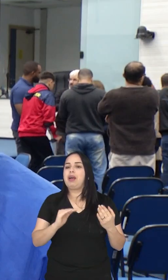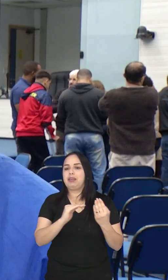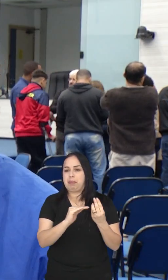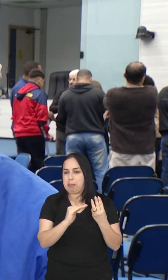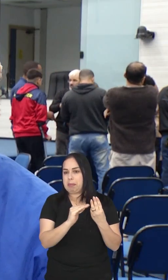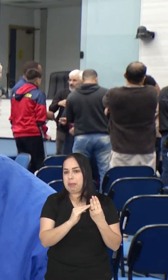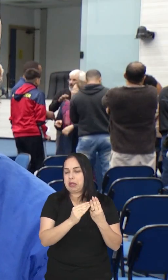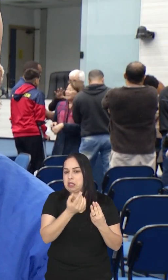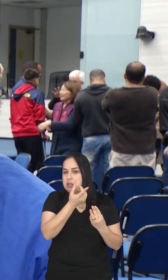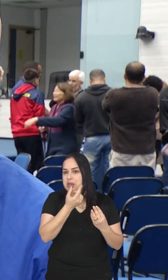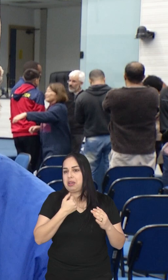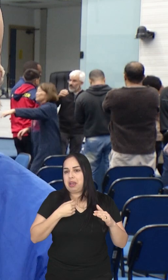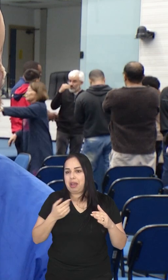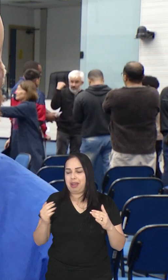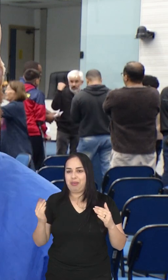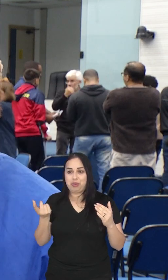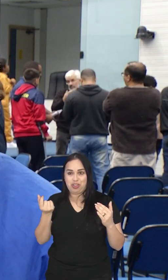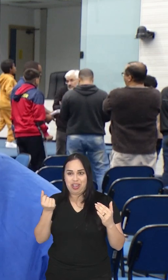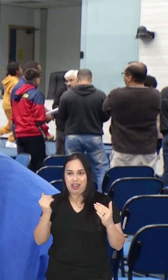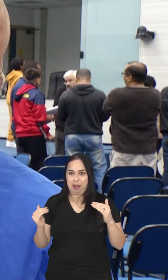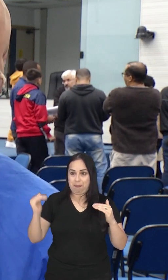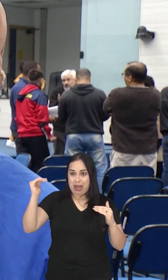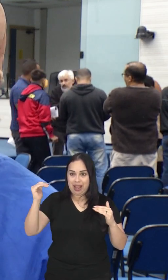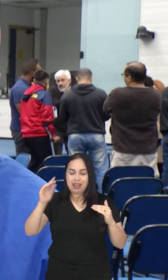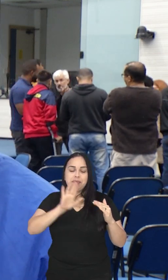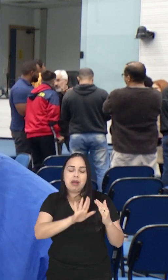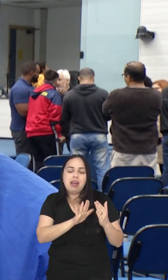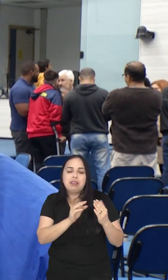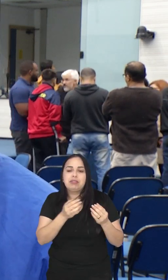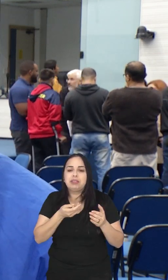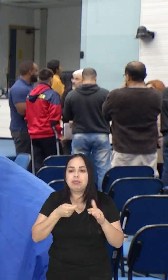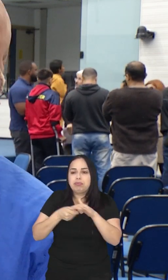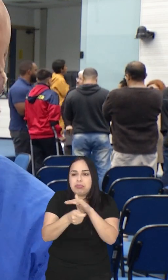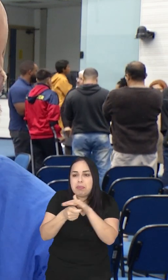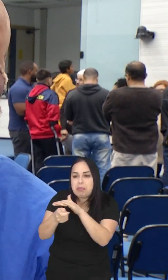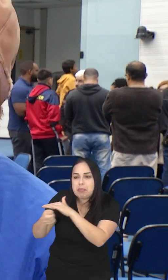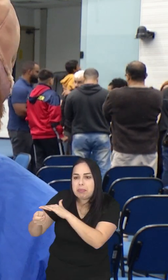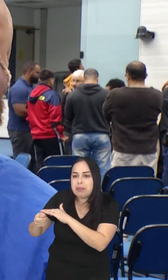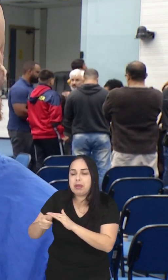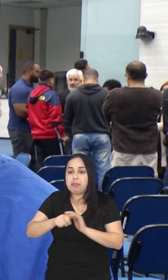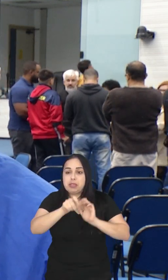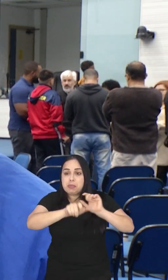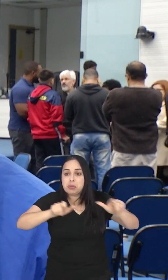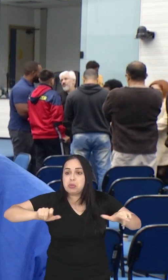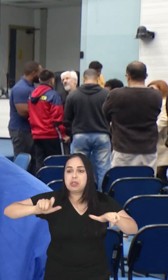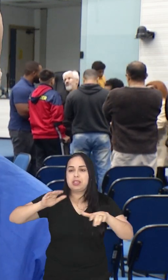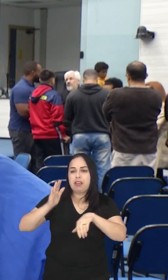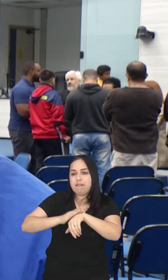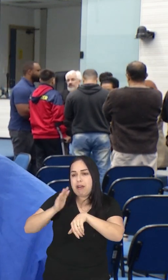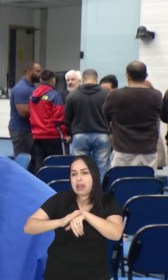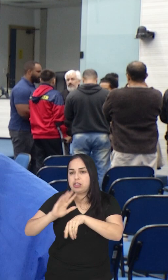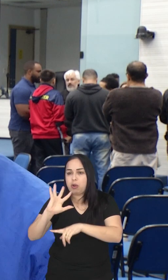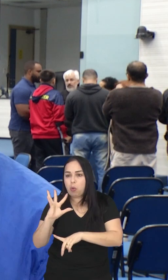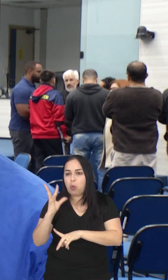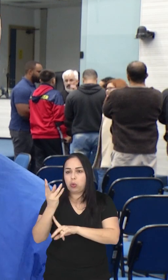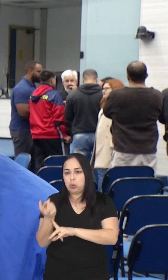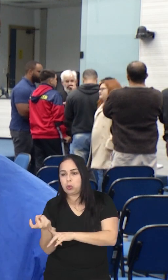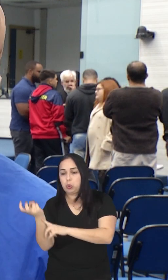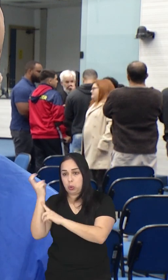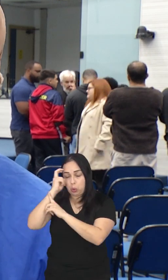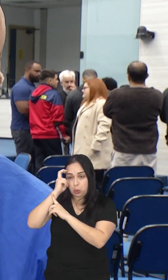que é o principal programa de fomento da cidade portanto chegar na ponta fazer com que esses produtores culturais esses fazedores